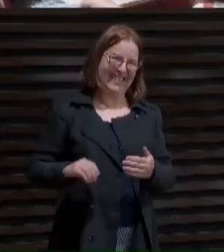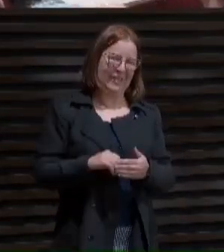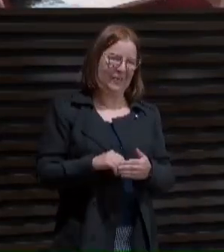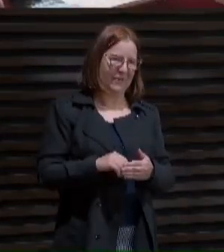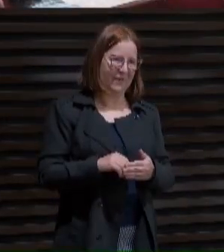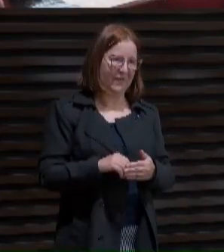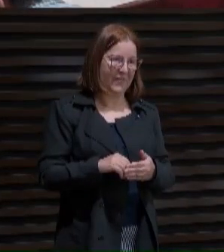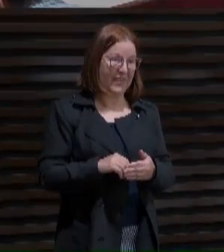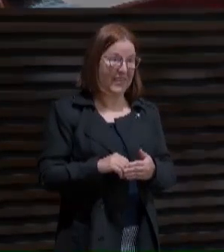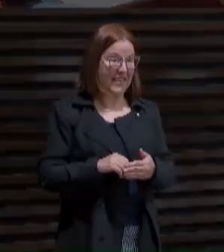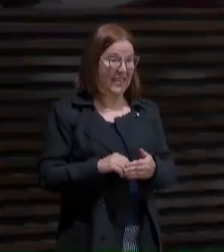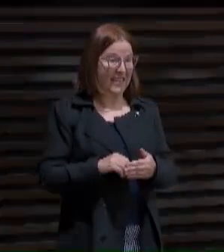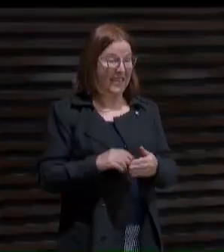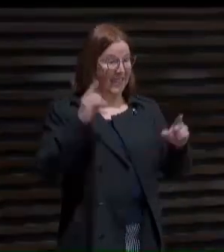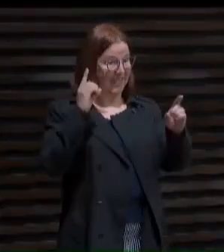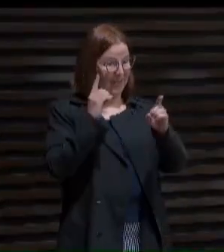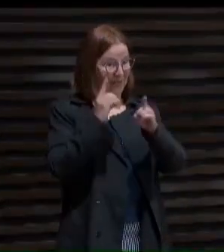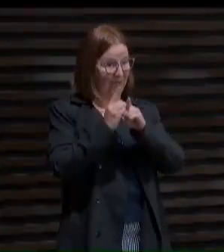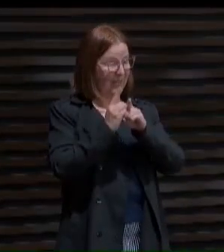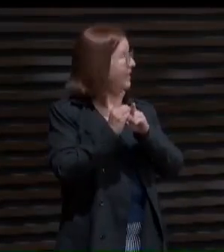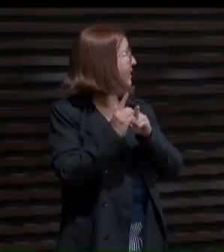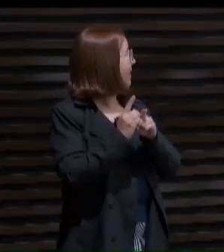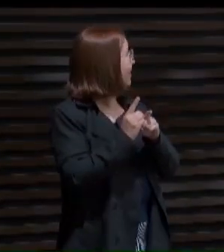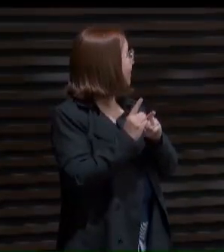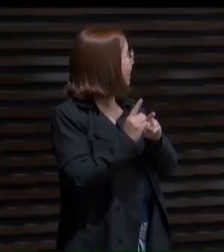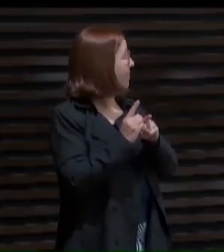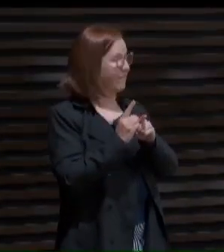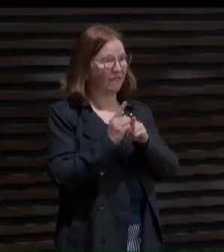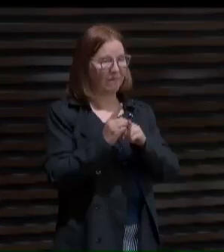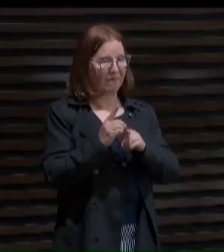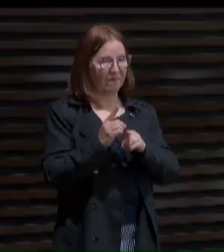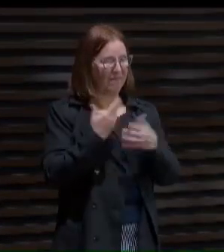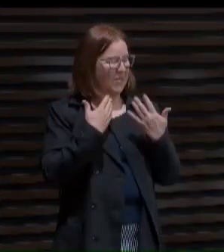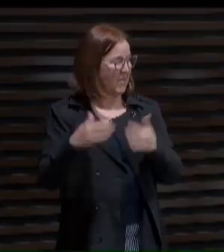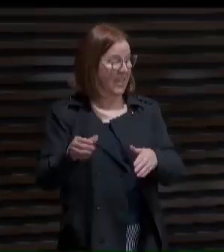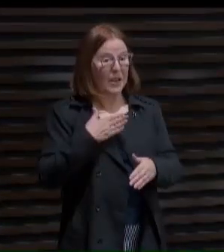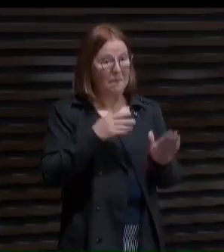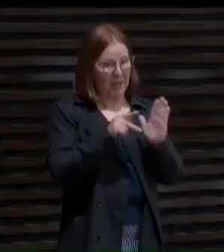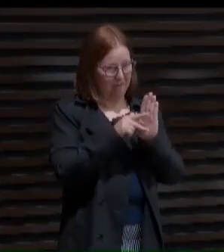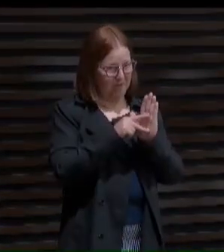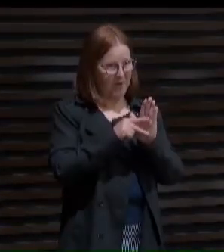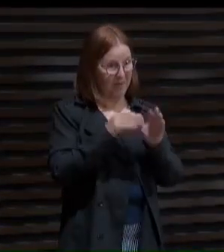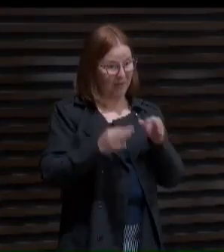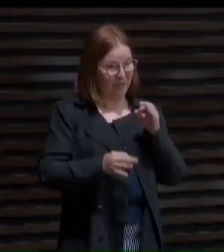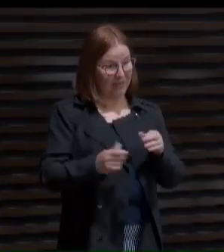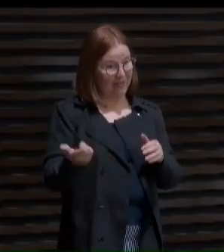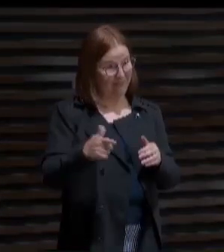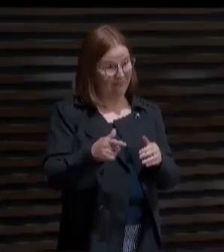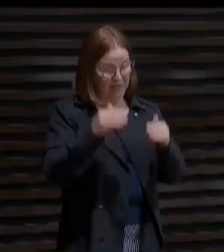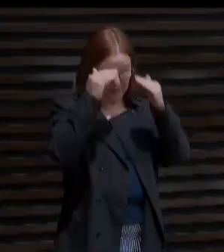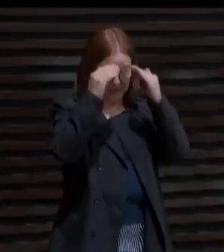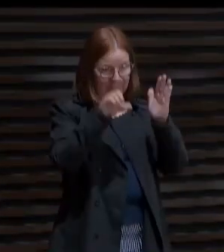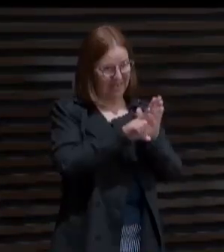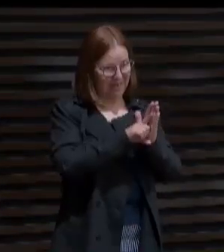e ser encontrado. Não conto mais com minha própria justiça que vem da obediência à lei, mas sim com